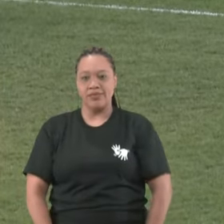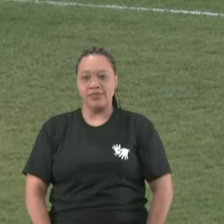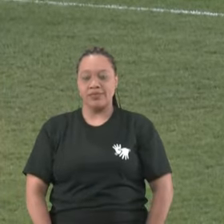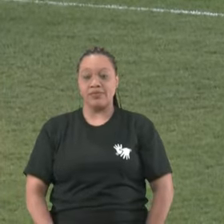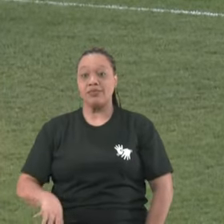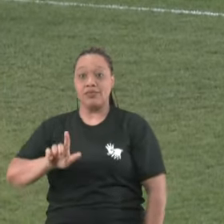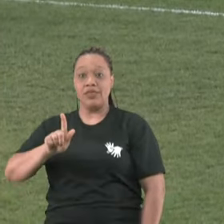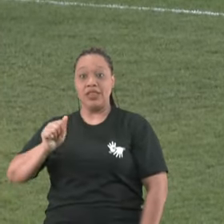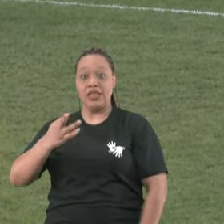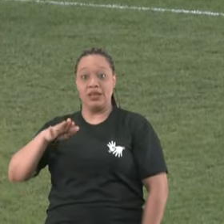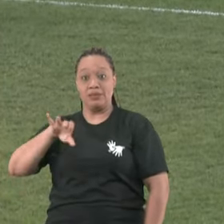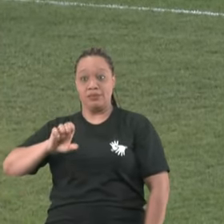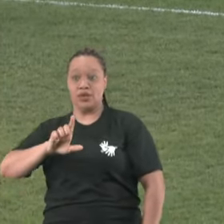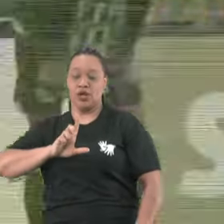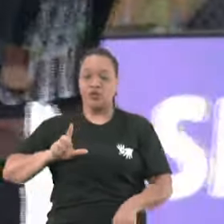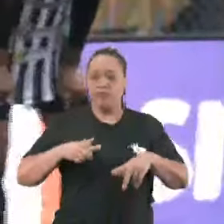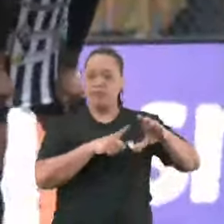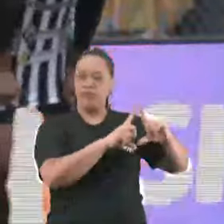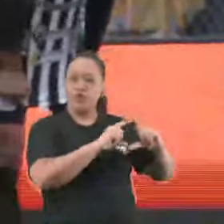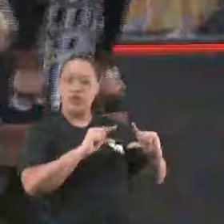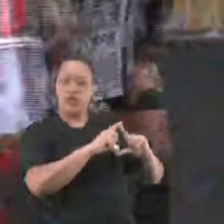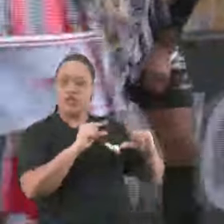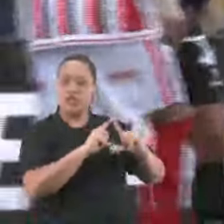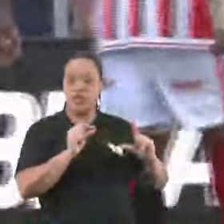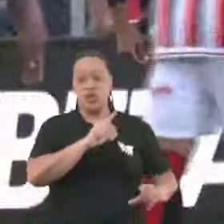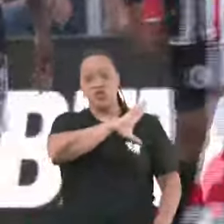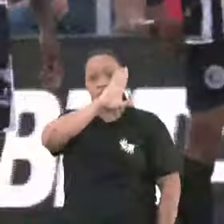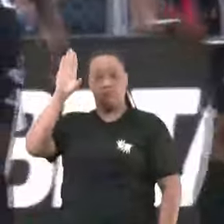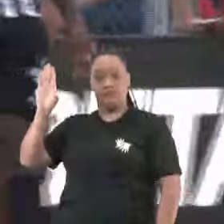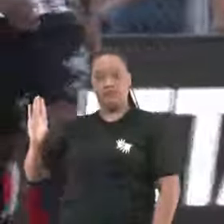Gabriel vai para a cobrança do escanteio aqui do lado direito.